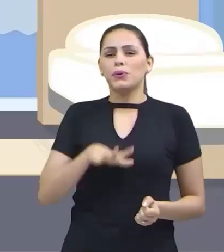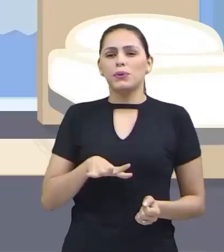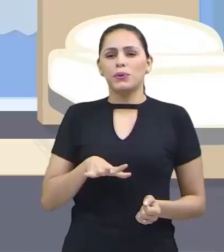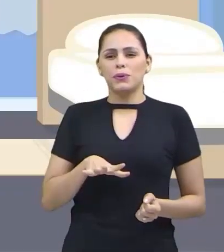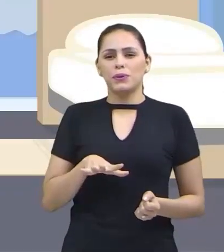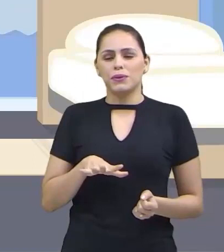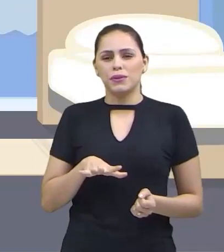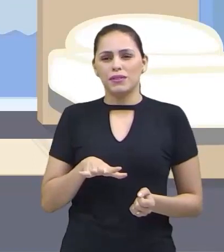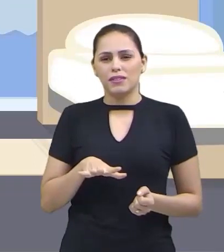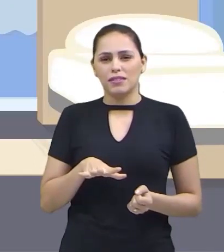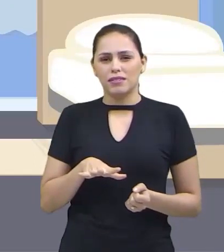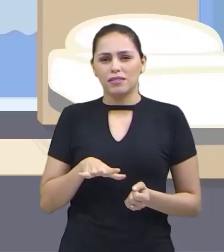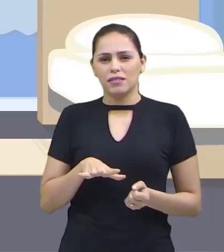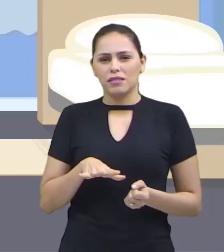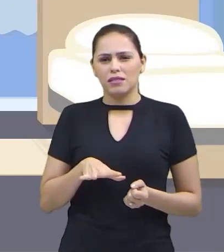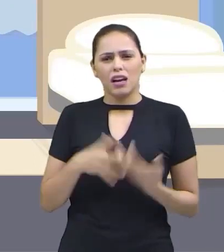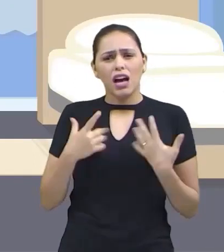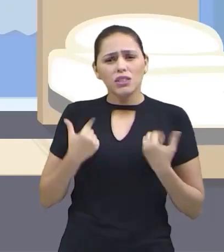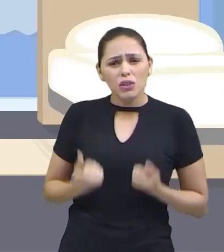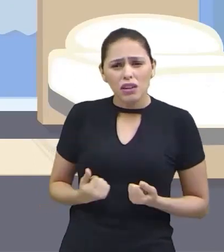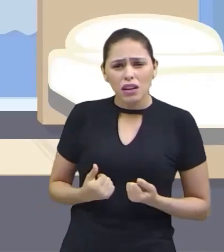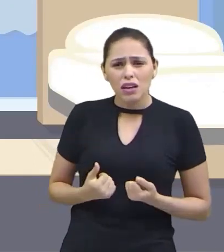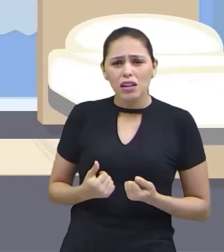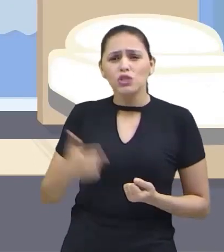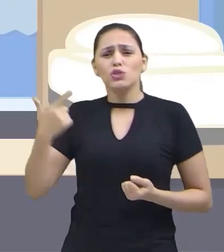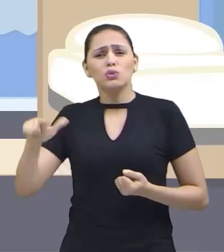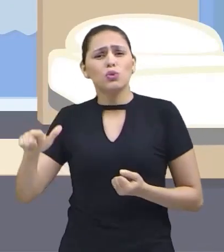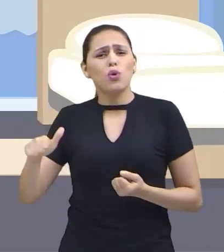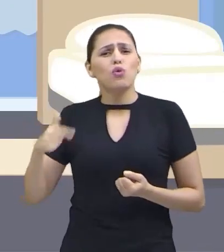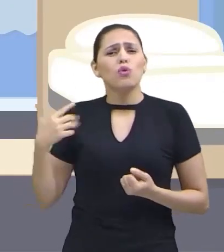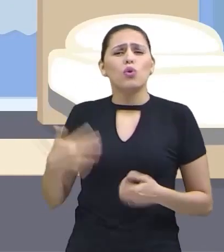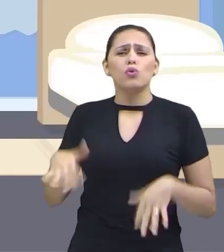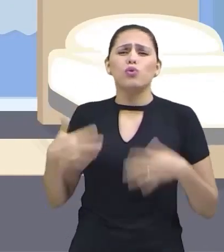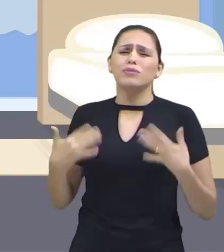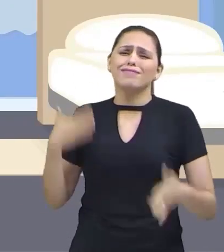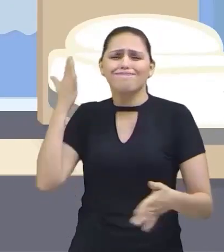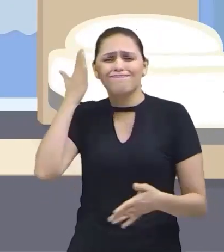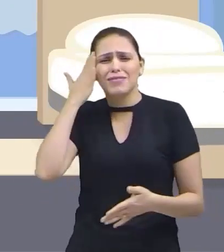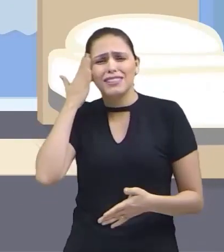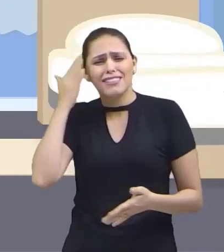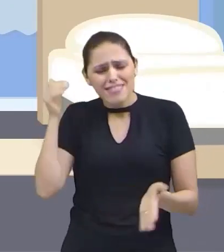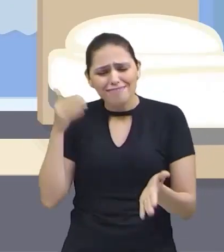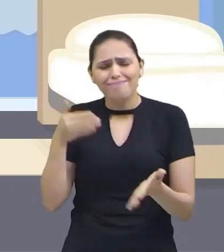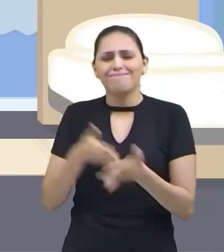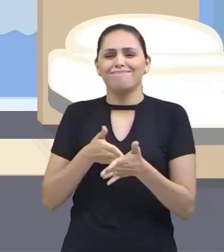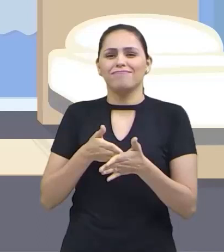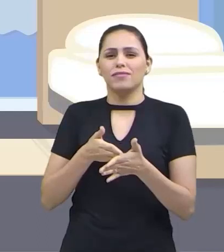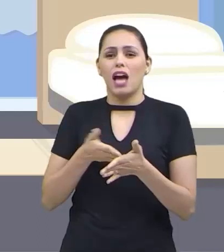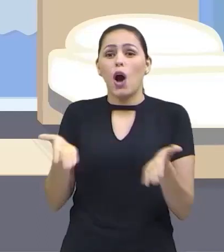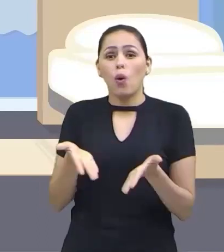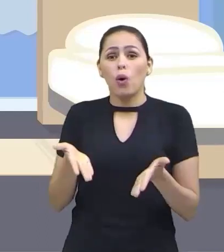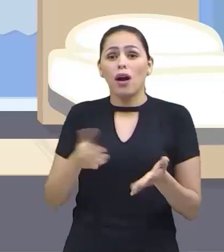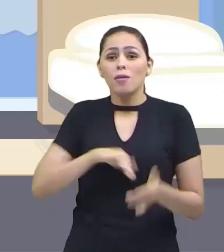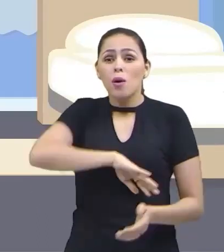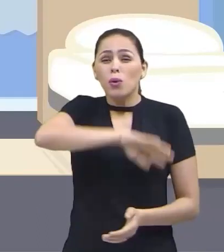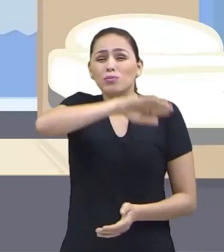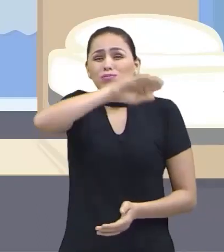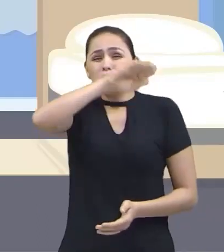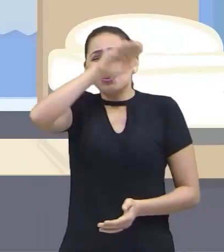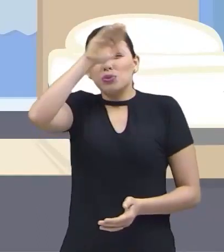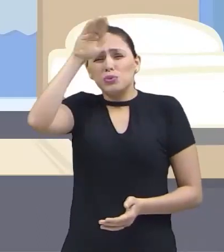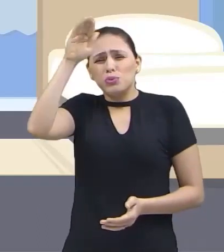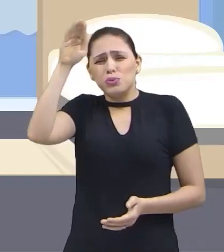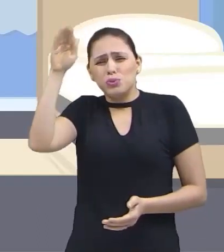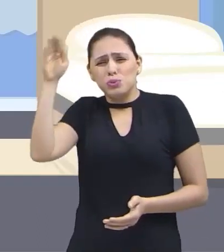Vencendo. Ai, não. Caramba, depois que a gente... Pensei que já ia acabar. Agora tem uma montanha gigante,